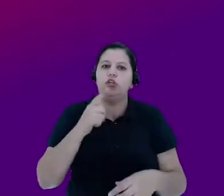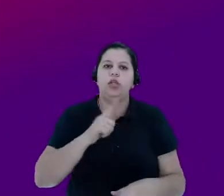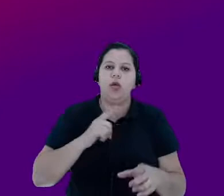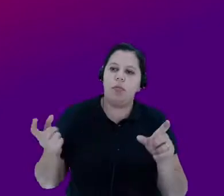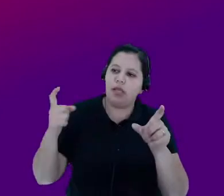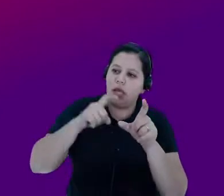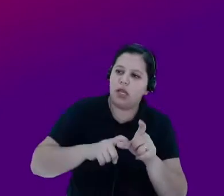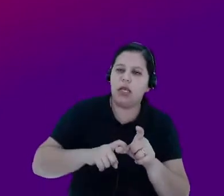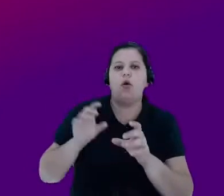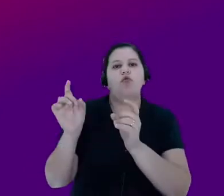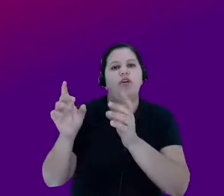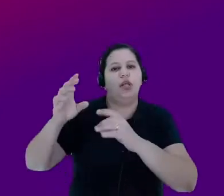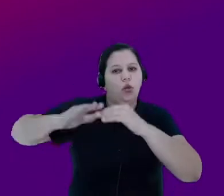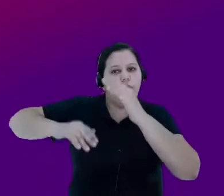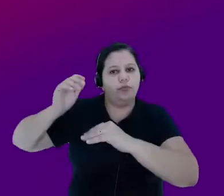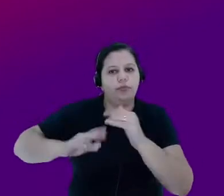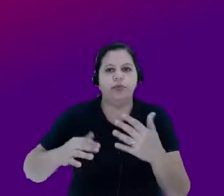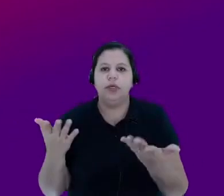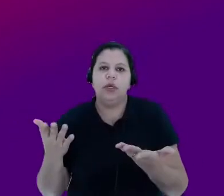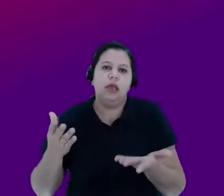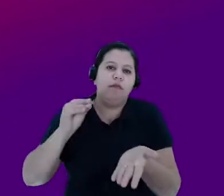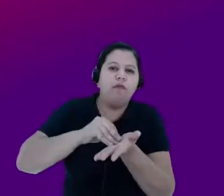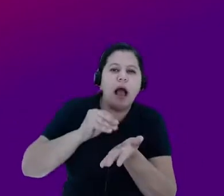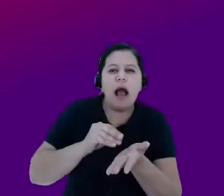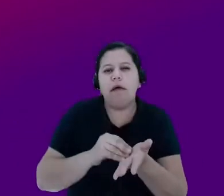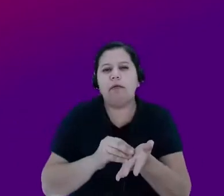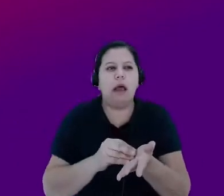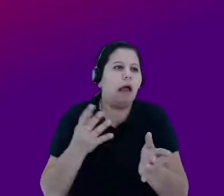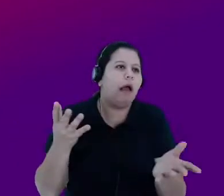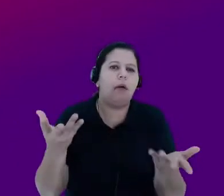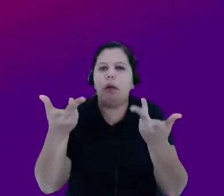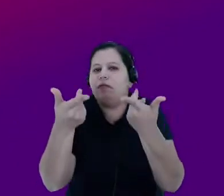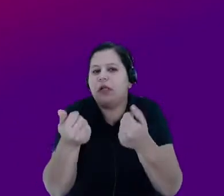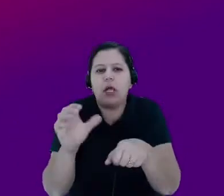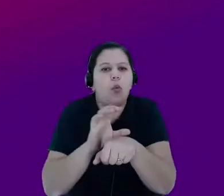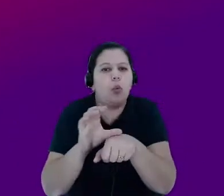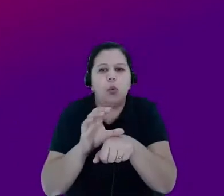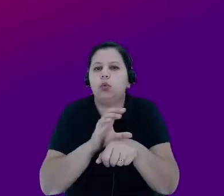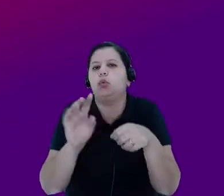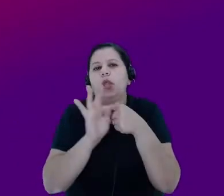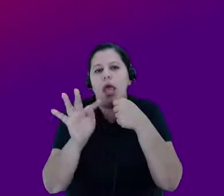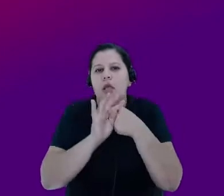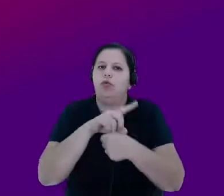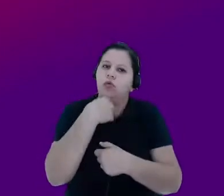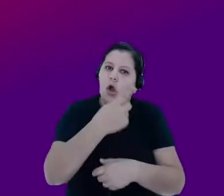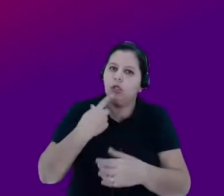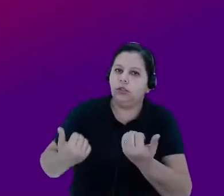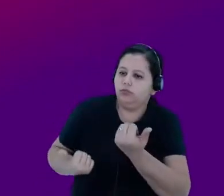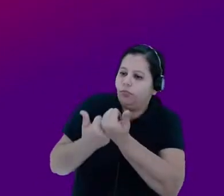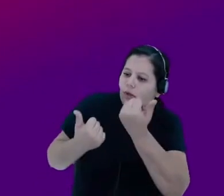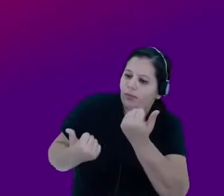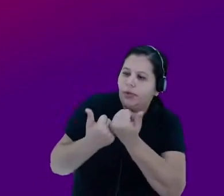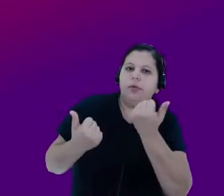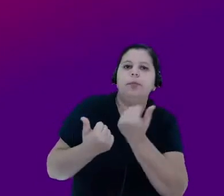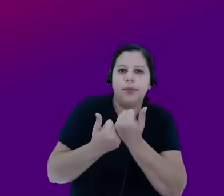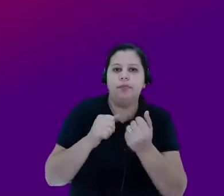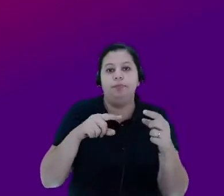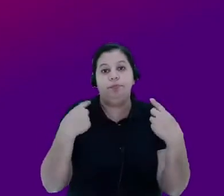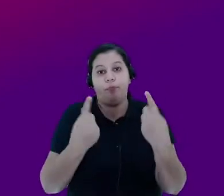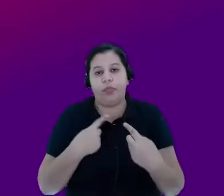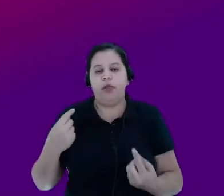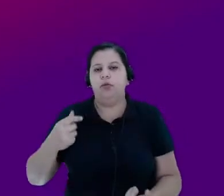oportunidade, às vezes não tem especificação, qualificação técnica, e nós temos aqui todo esse aparato. Estamos pensando